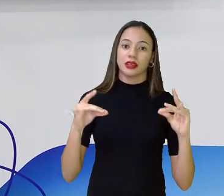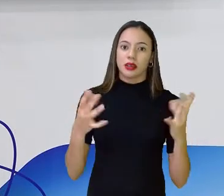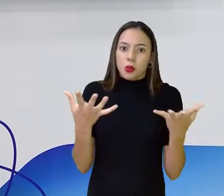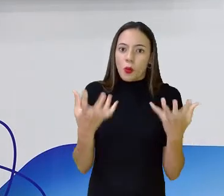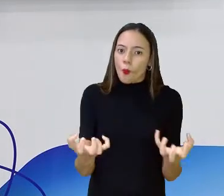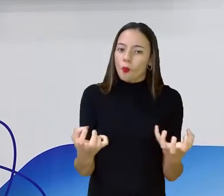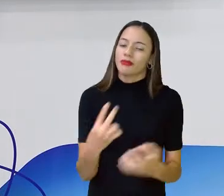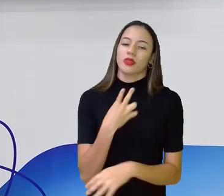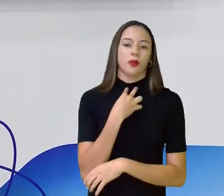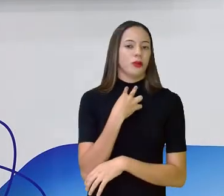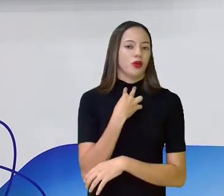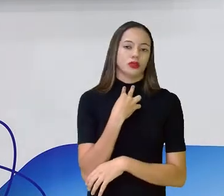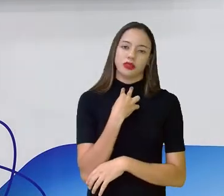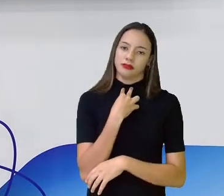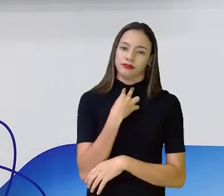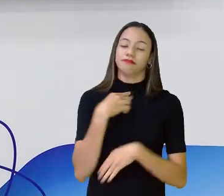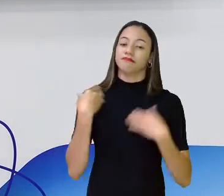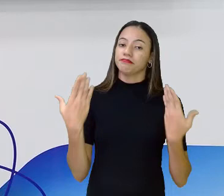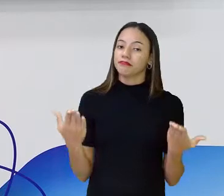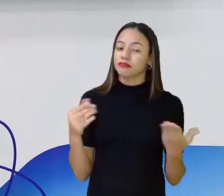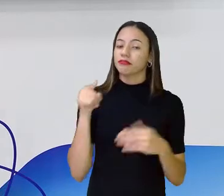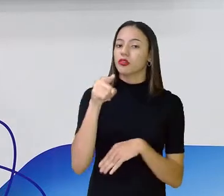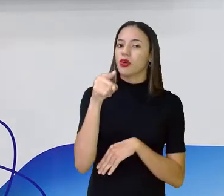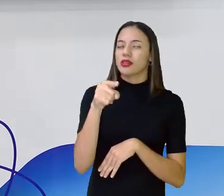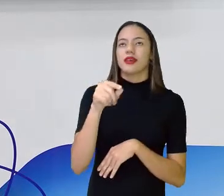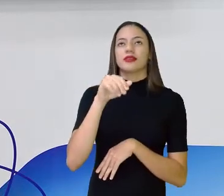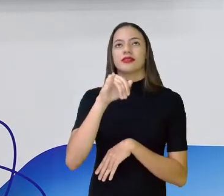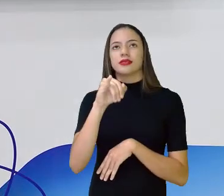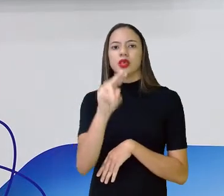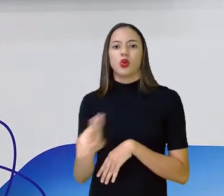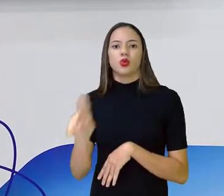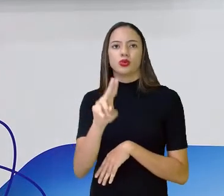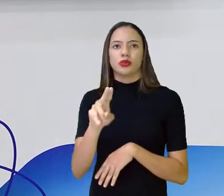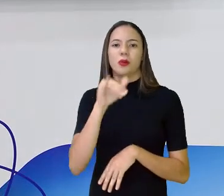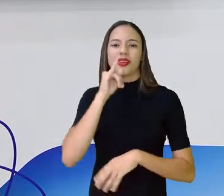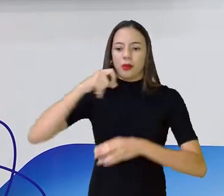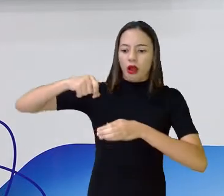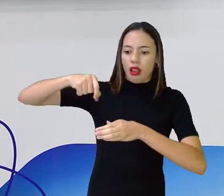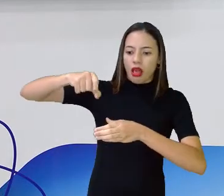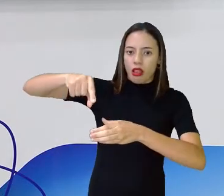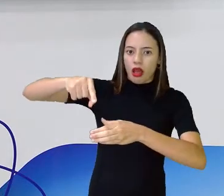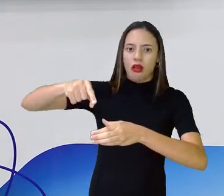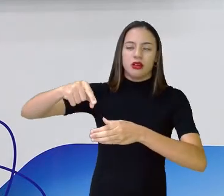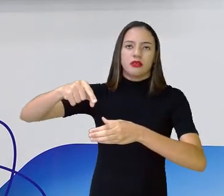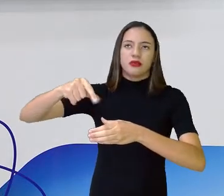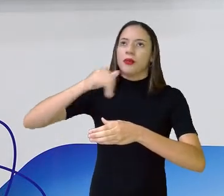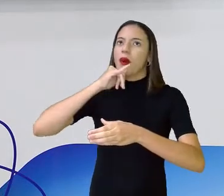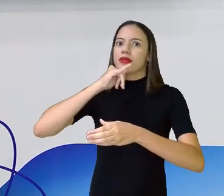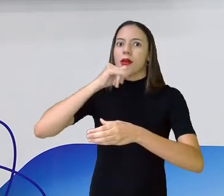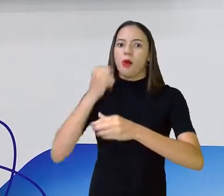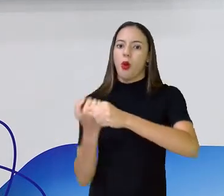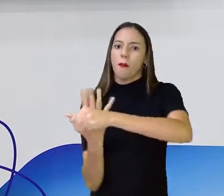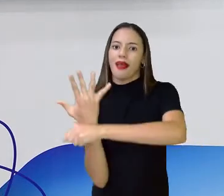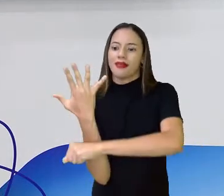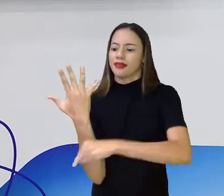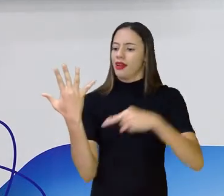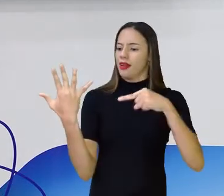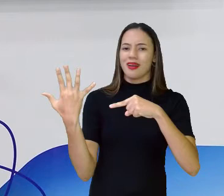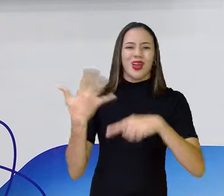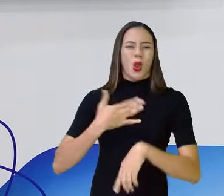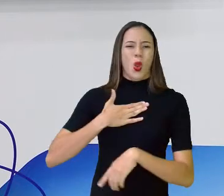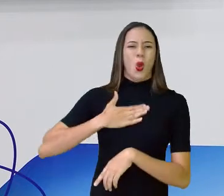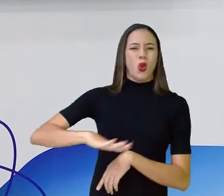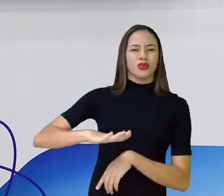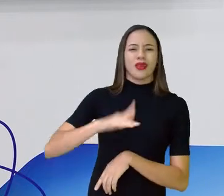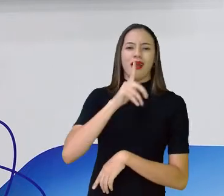seco. Mesmo que você utilize, mesmo que você plante ou cultive plantas que não gostam de tanta água assim,